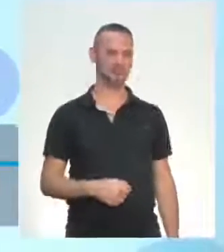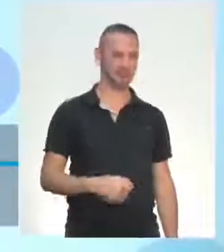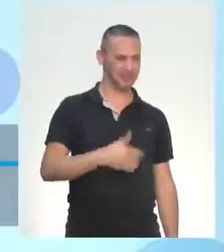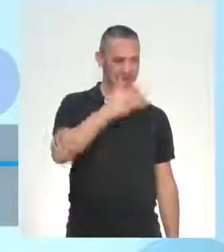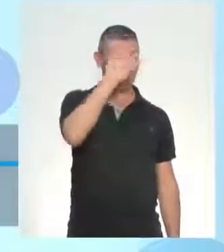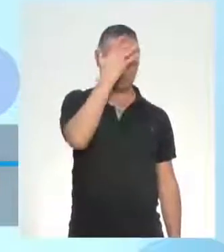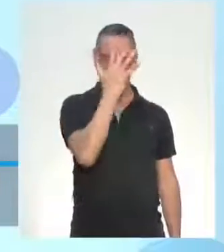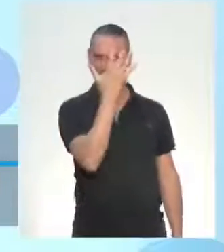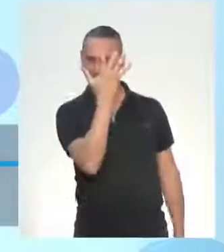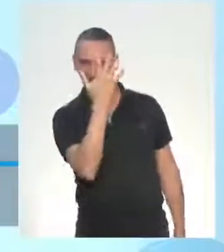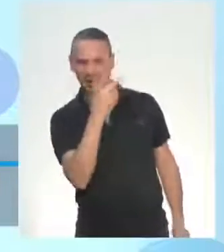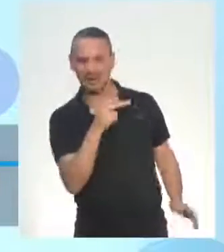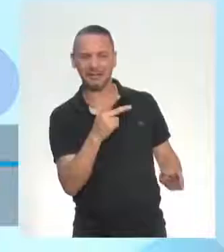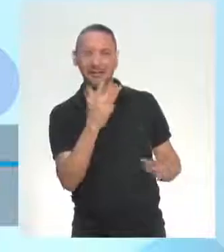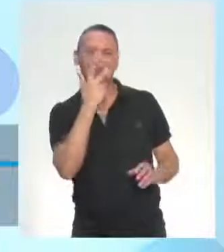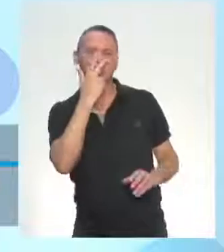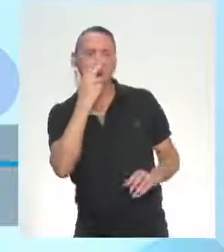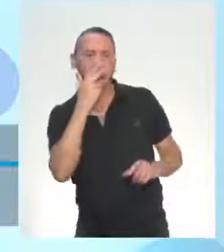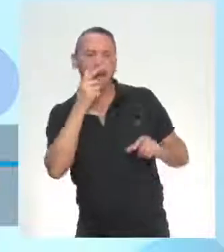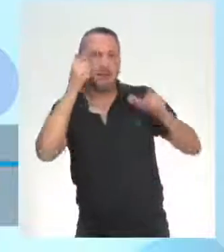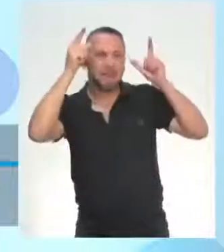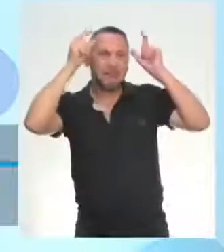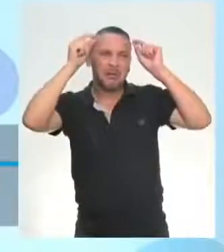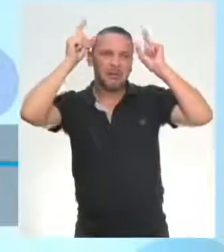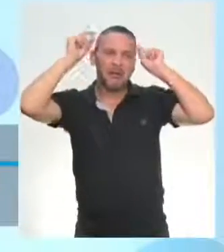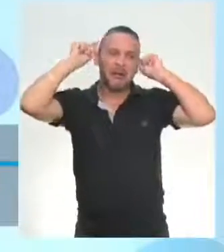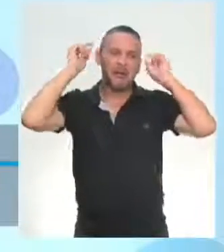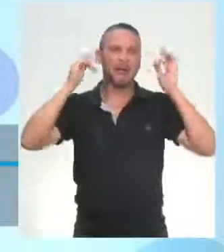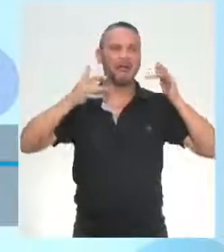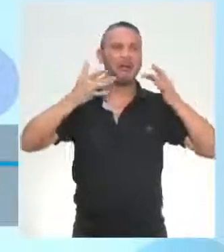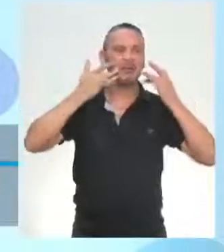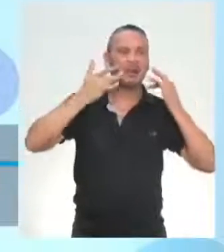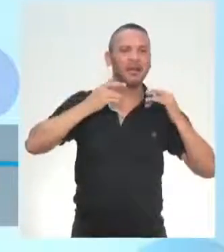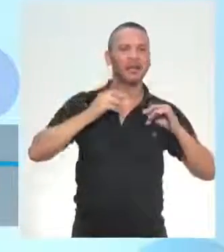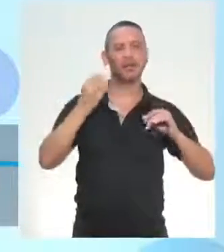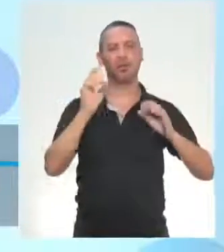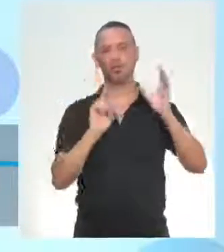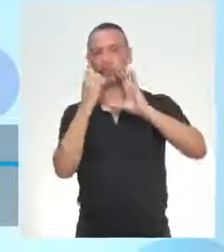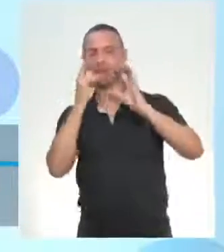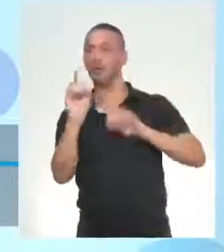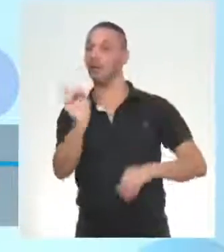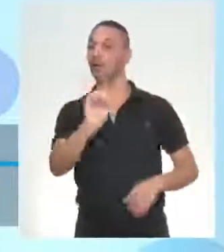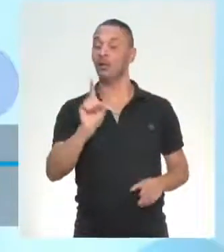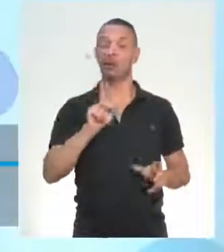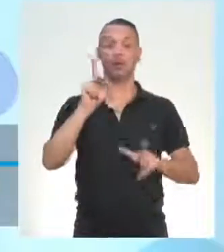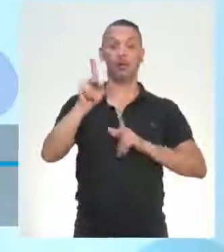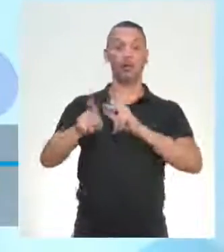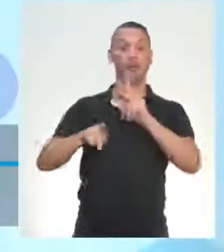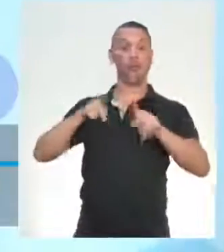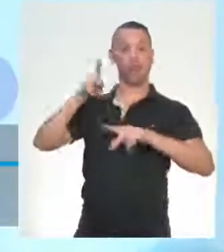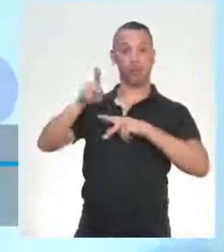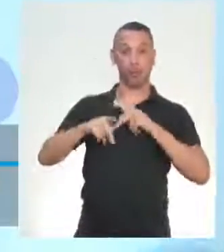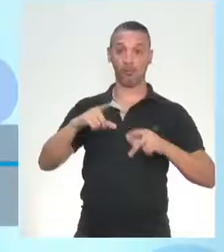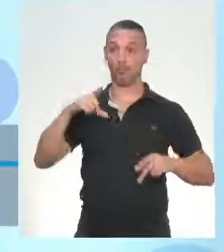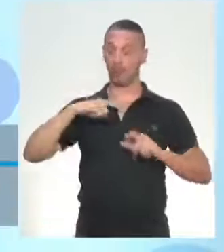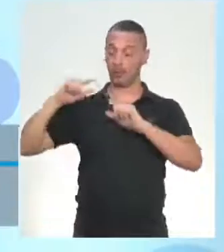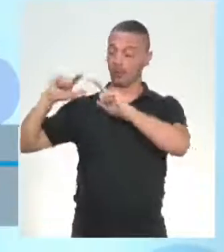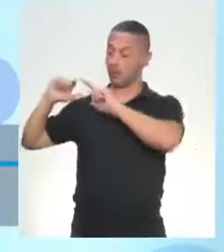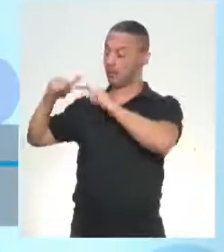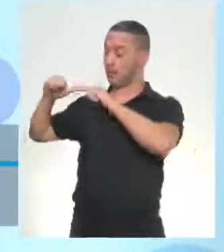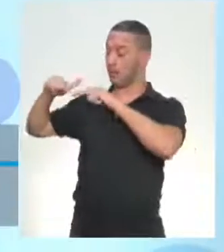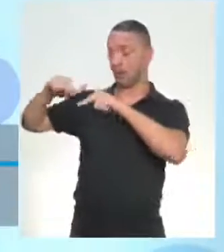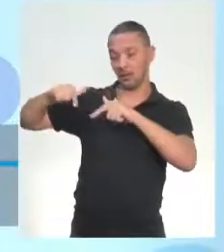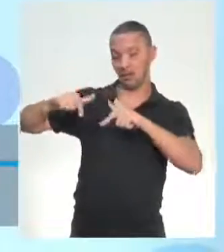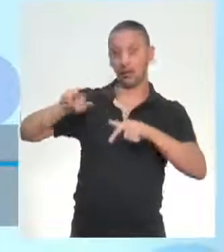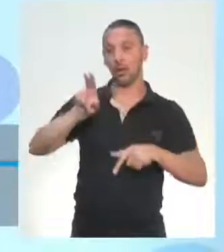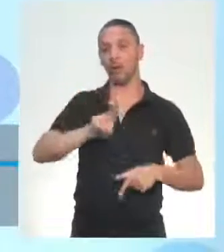teatro grego, né? Ou do carnaval, por exemplo, mas para esses povos tradicionais, o uso de